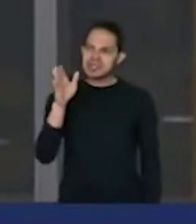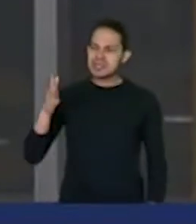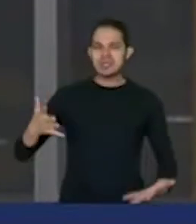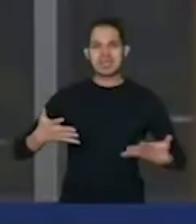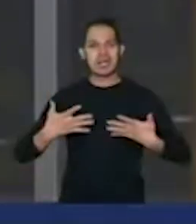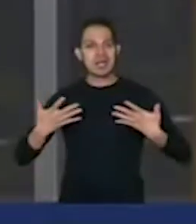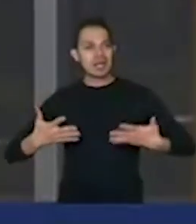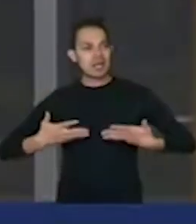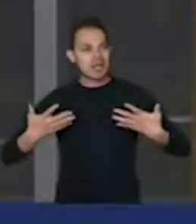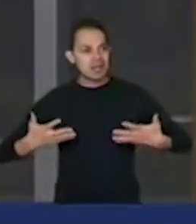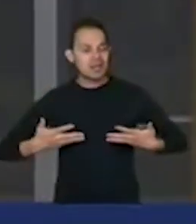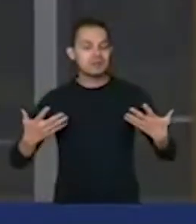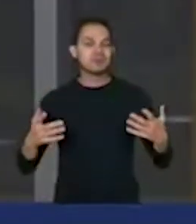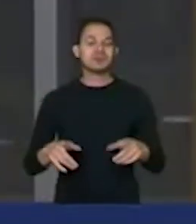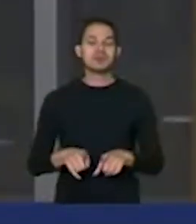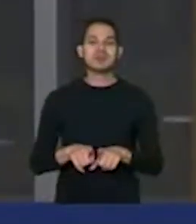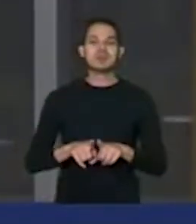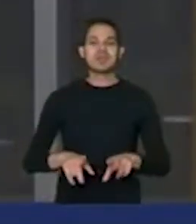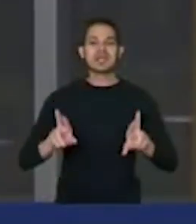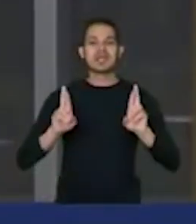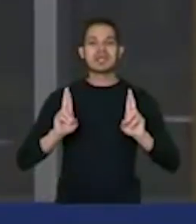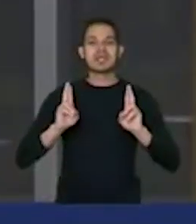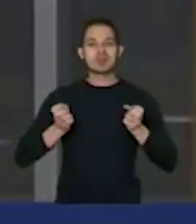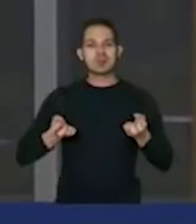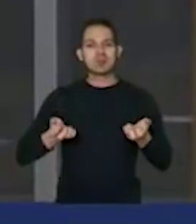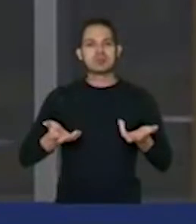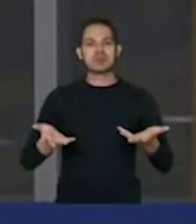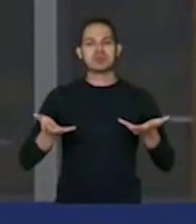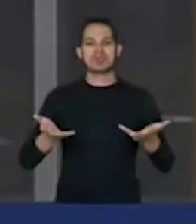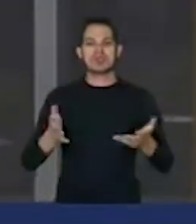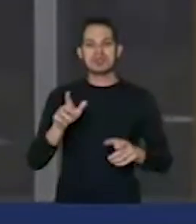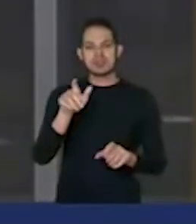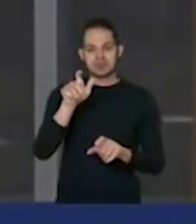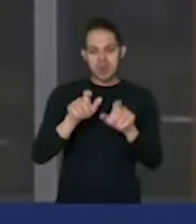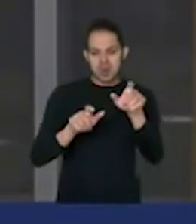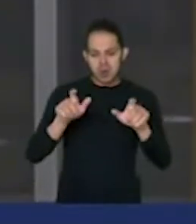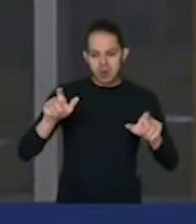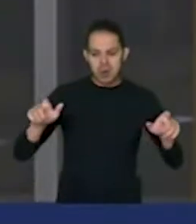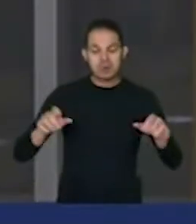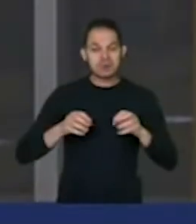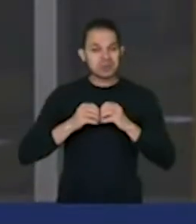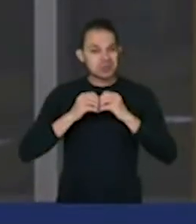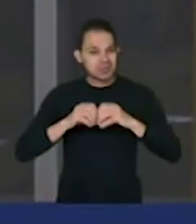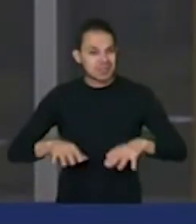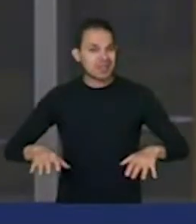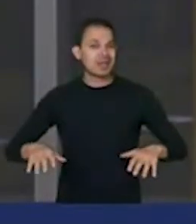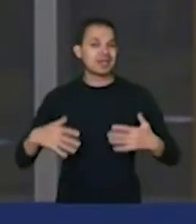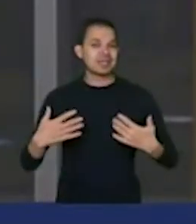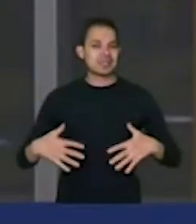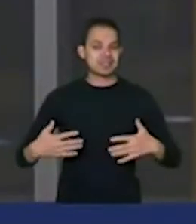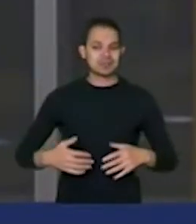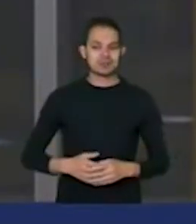levando, sabe, a esperança daqueles que foram prejudicados imensamente, senhor presidente.